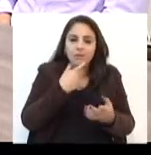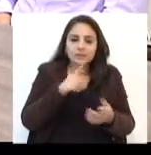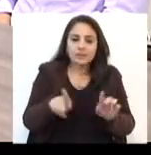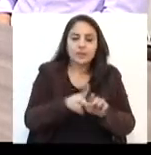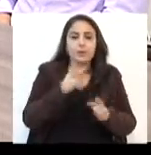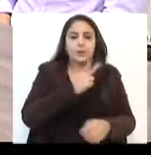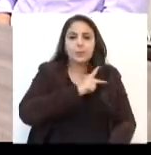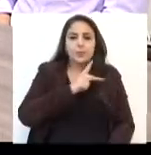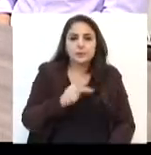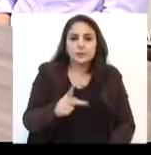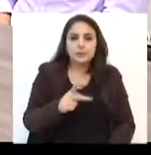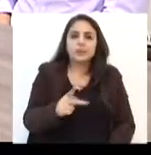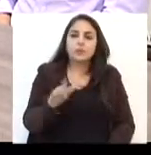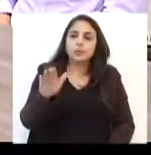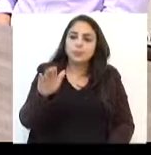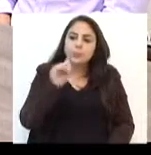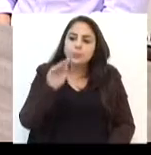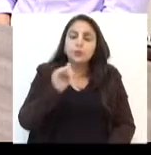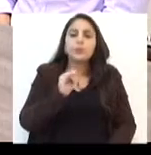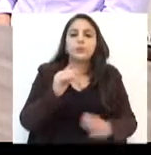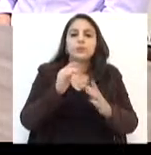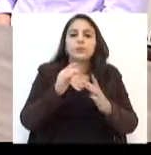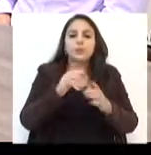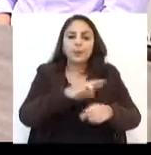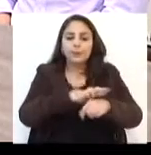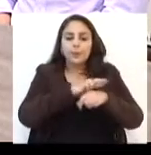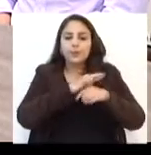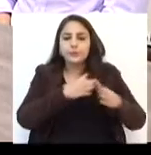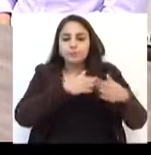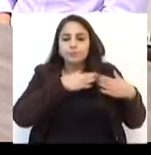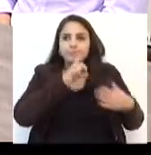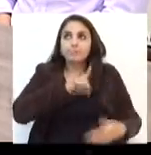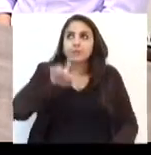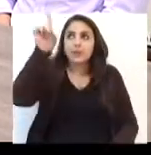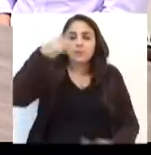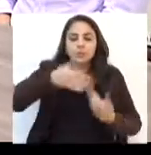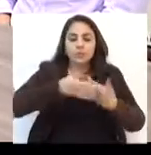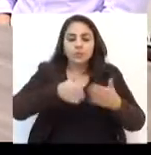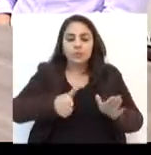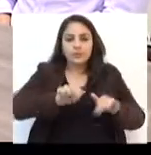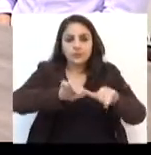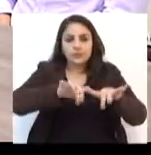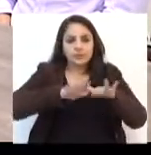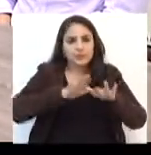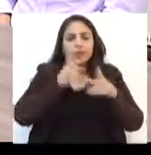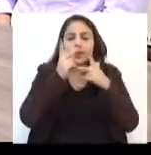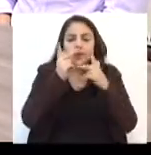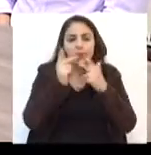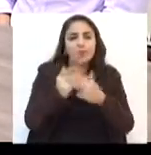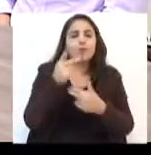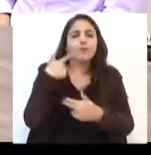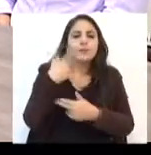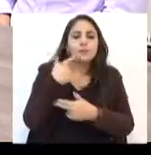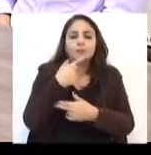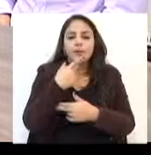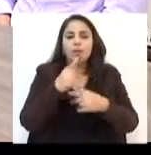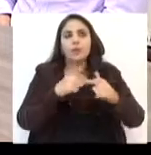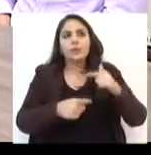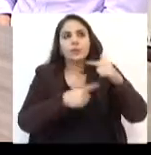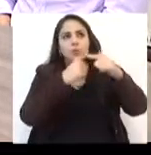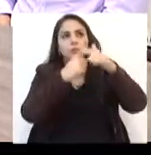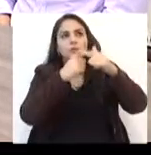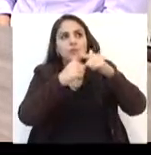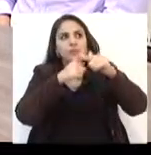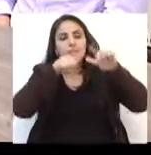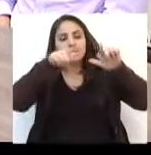que o presidente fala, invocamos a proteção de Deus, está aberta essa sessão. Temos, como o vereador também falou,